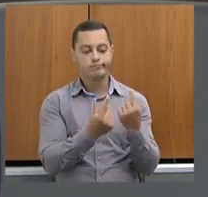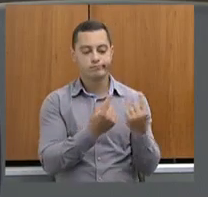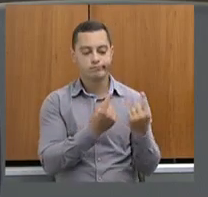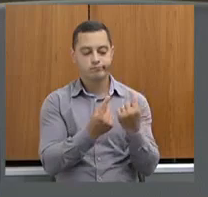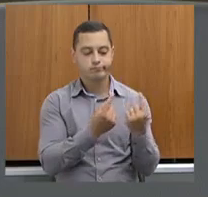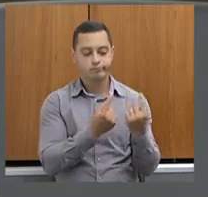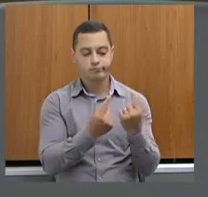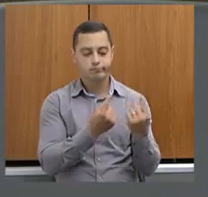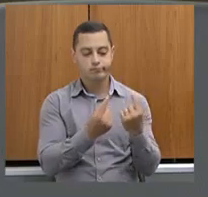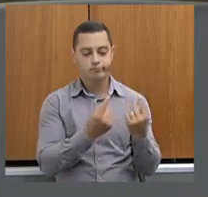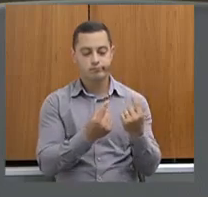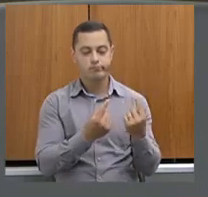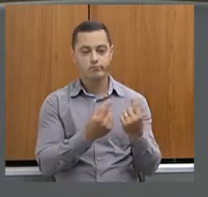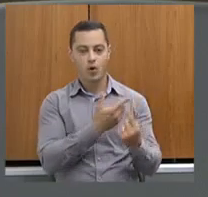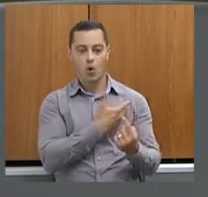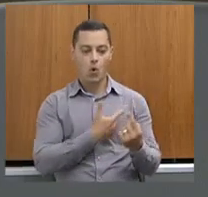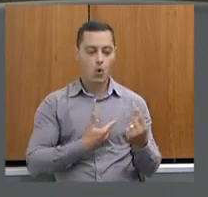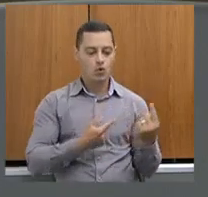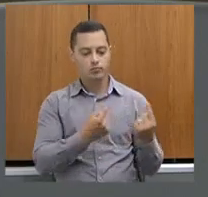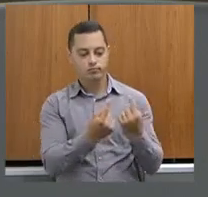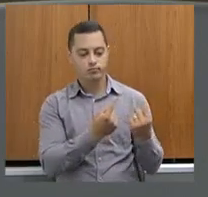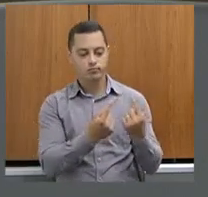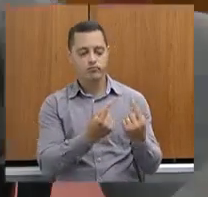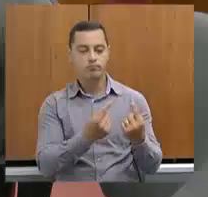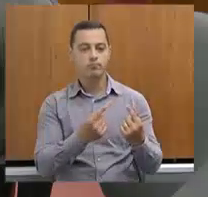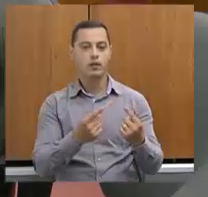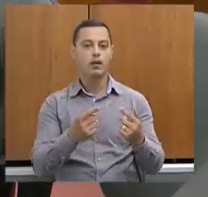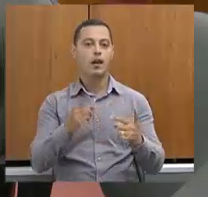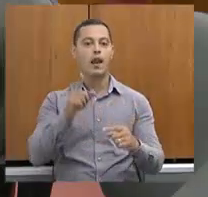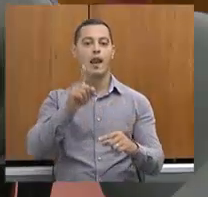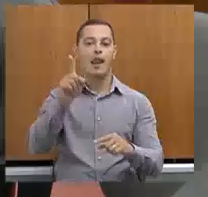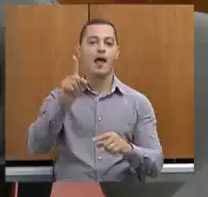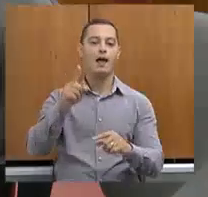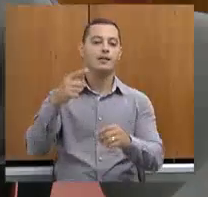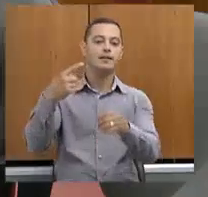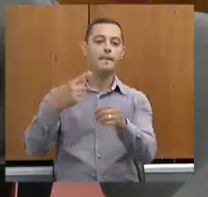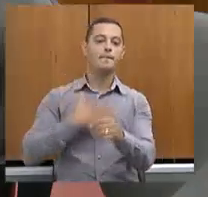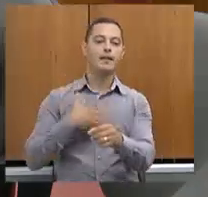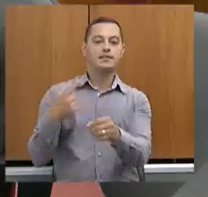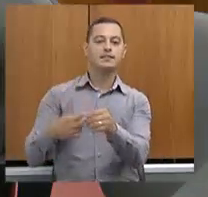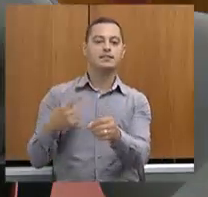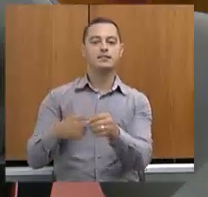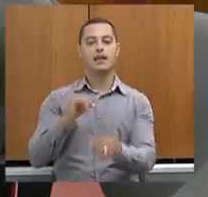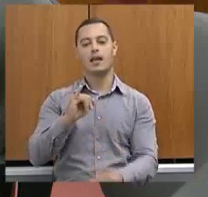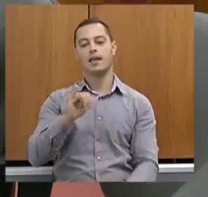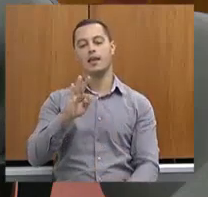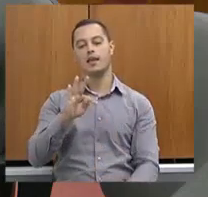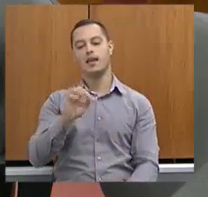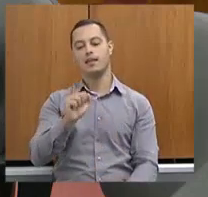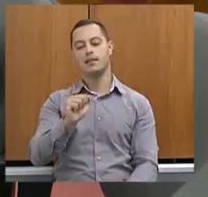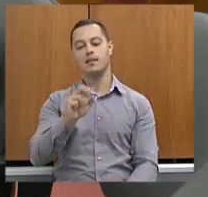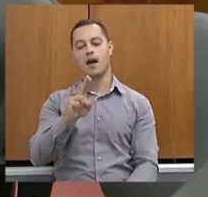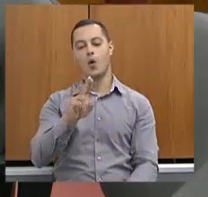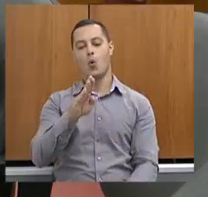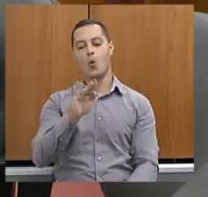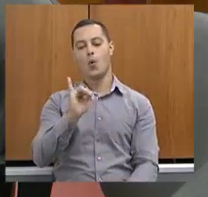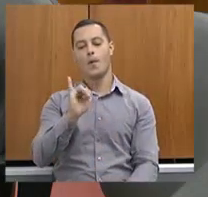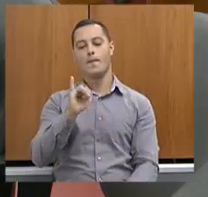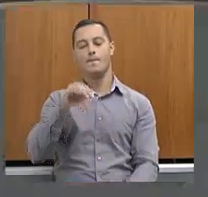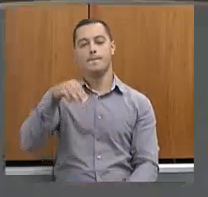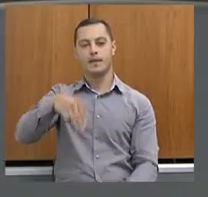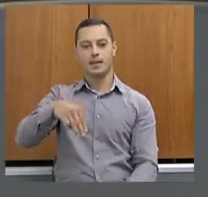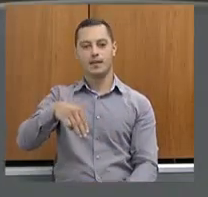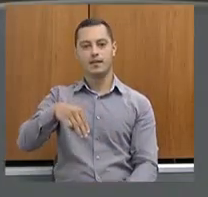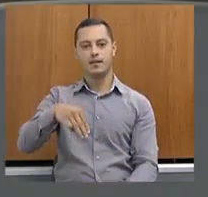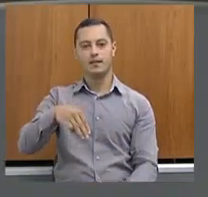do corpo de bombeiro para minha querida Itaobim né Onde você está nessa madrugada né